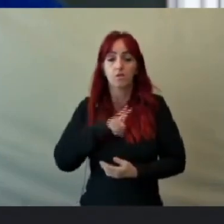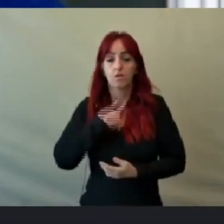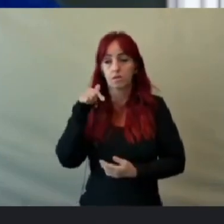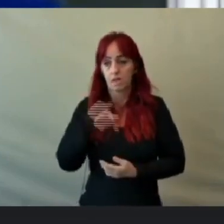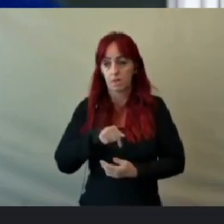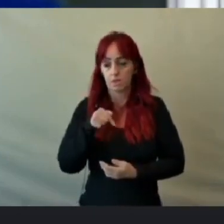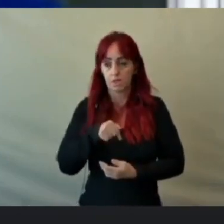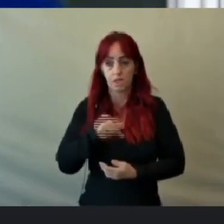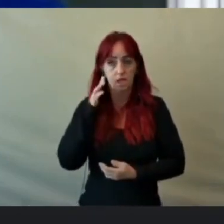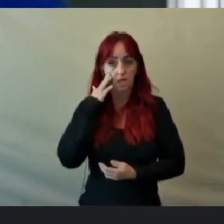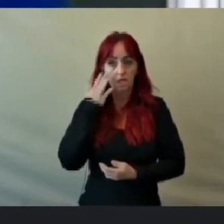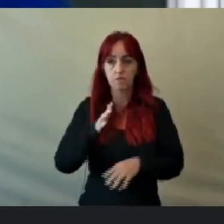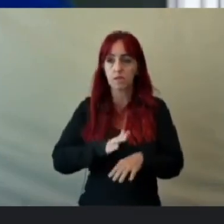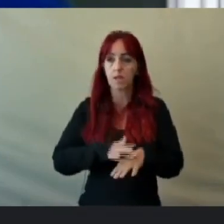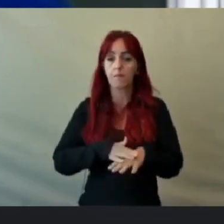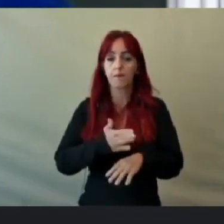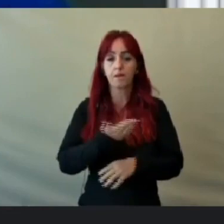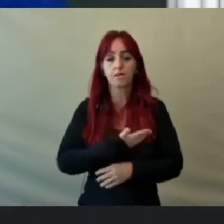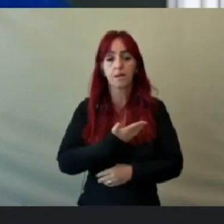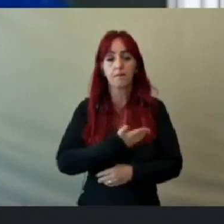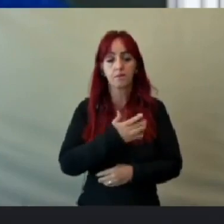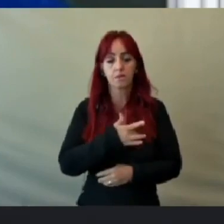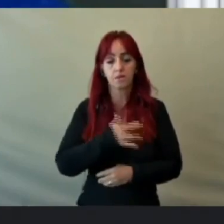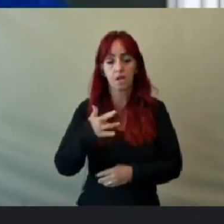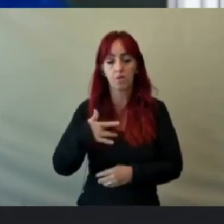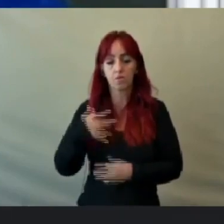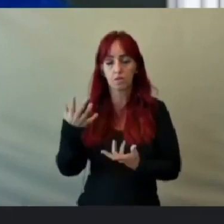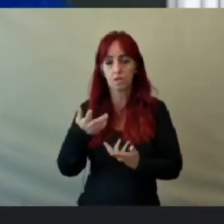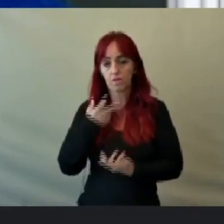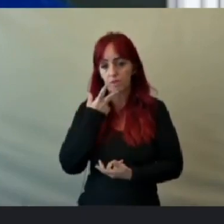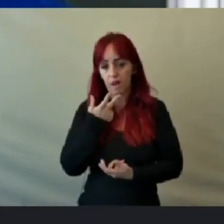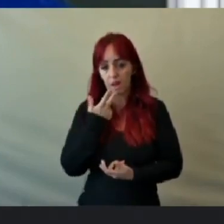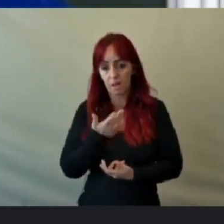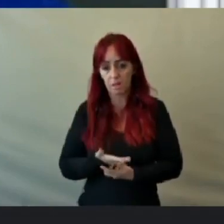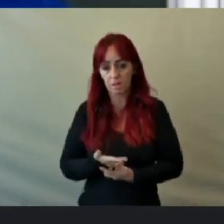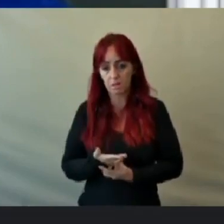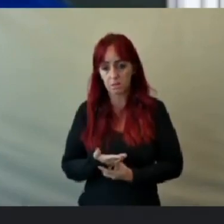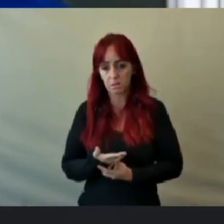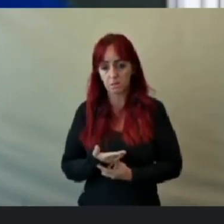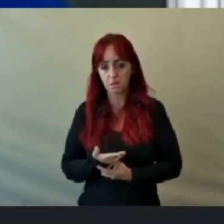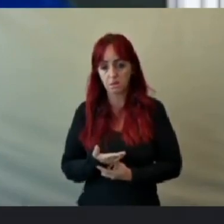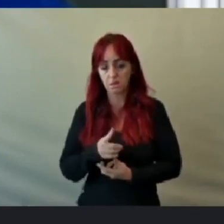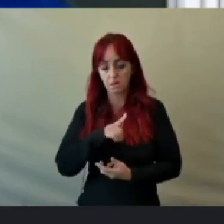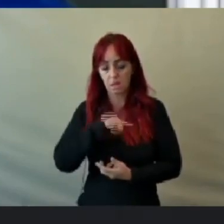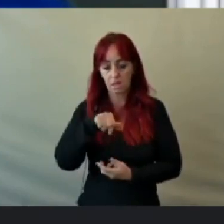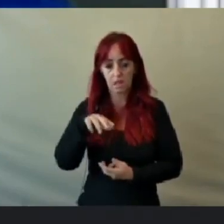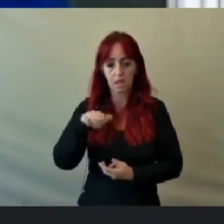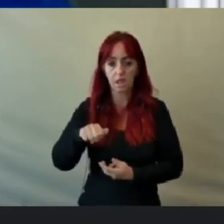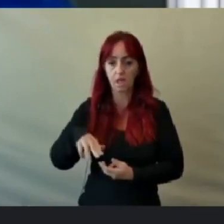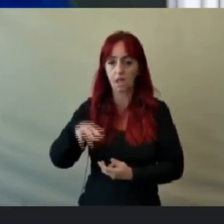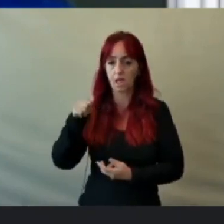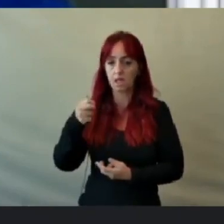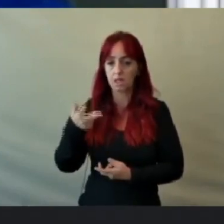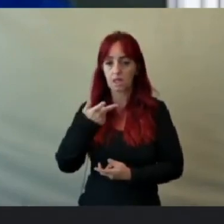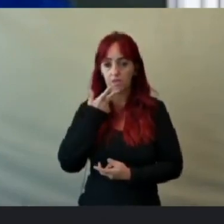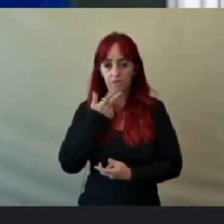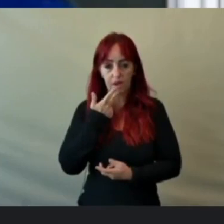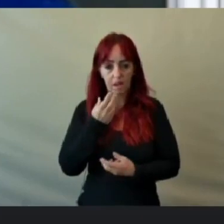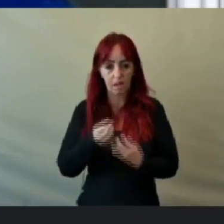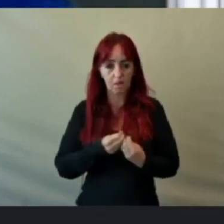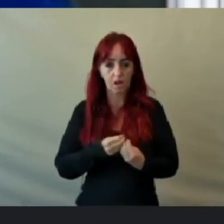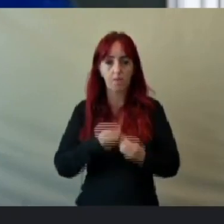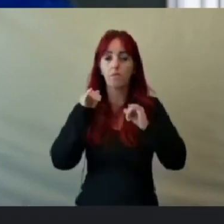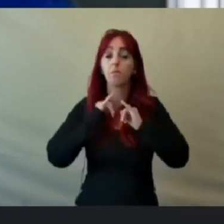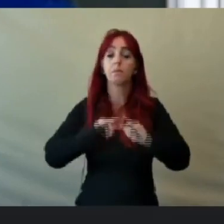Lussandra que queiram falar temos também aqui Ana você quer falar sobre o programa maior cuidado que é a nossa